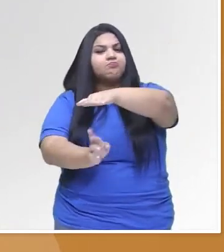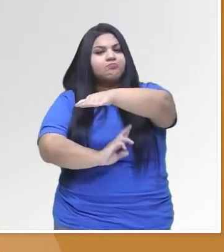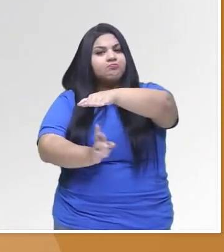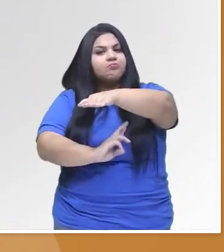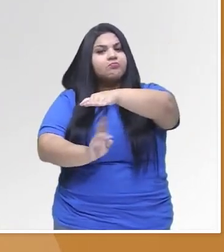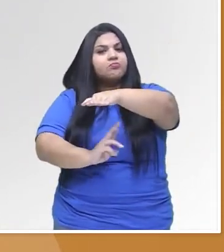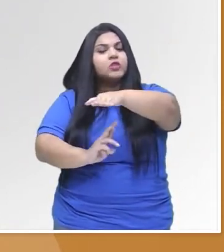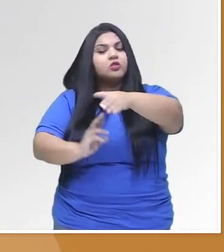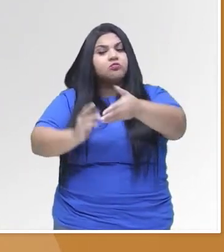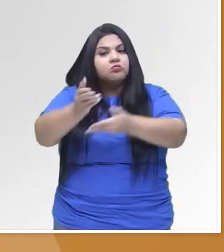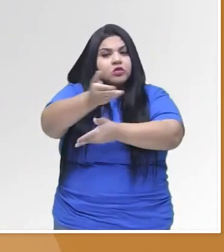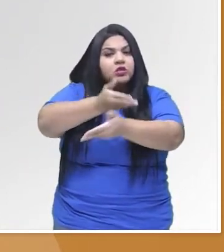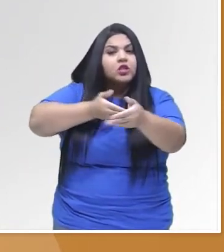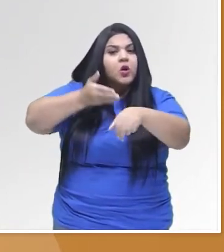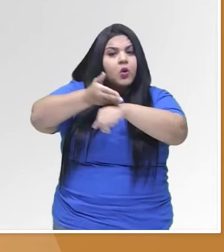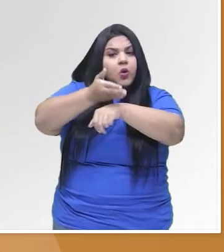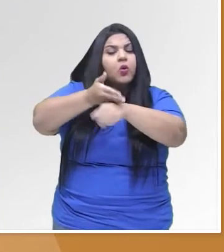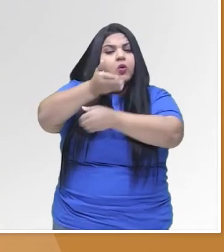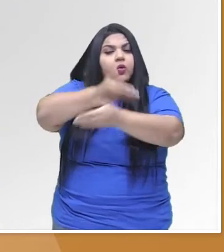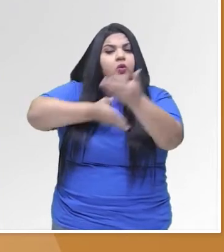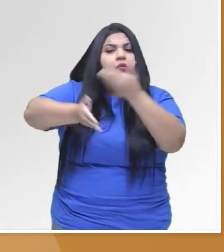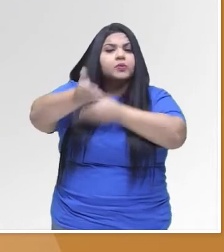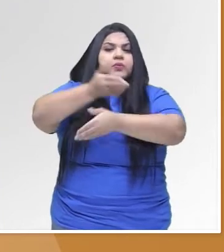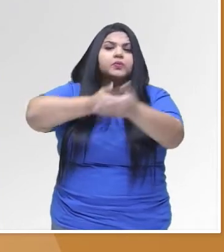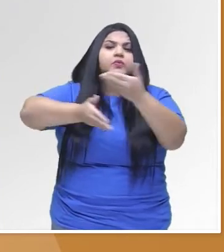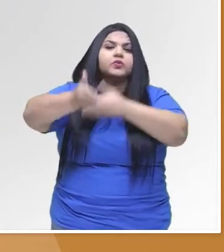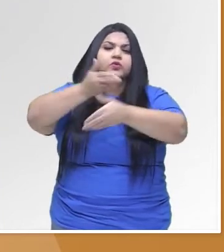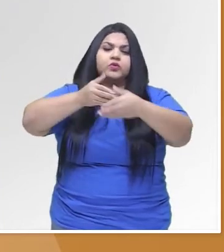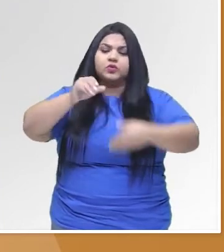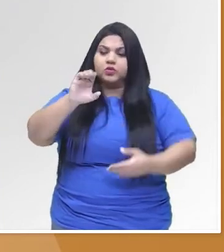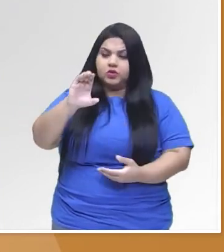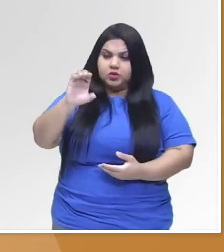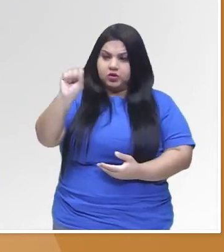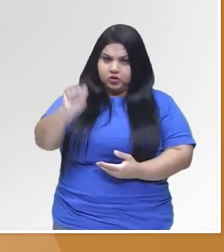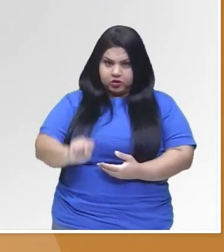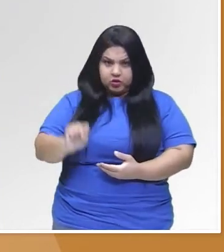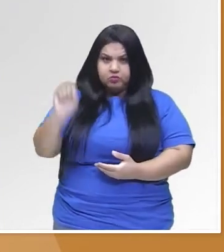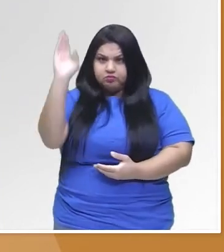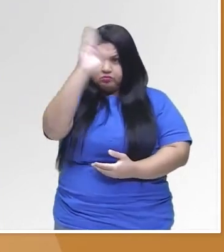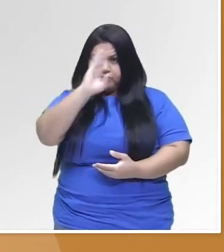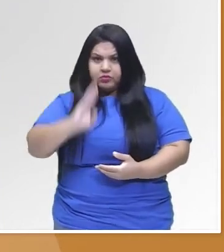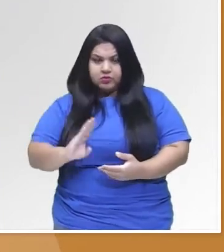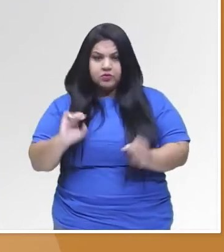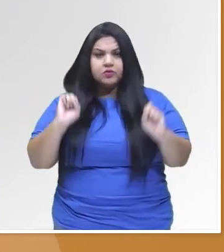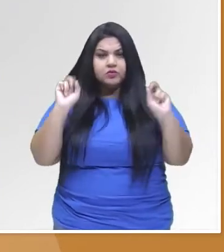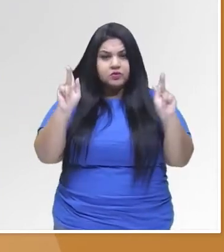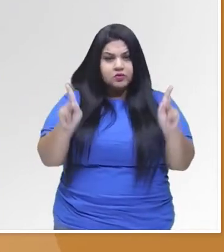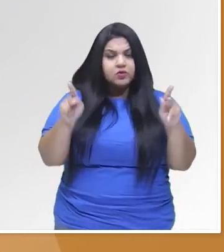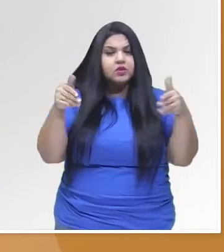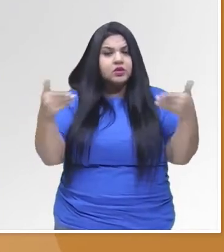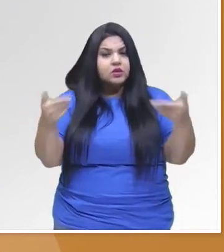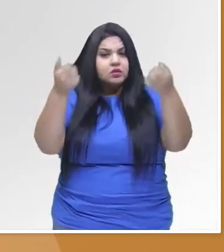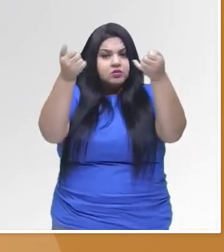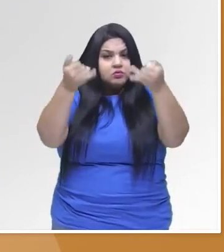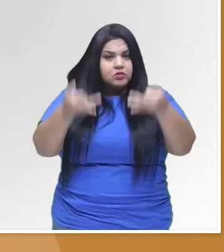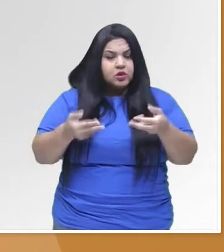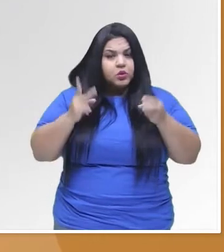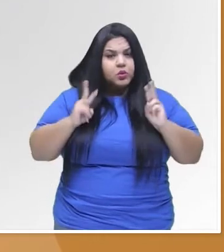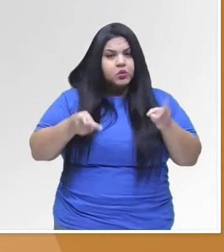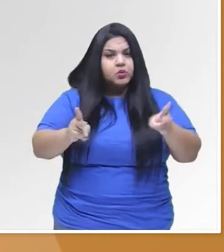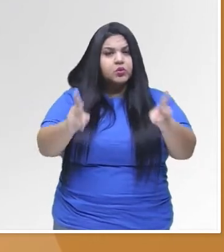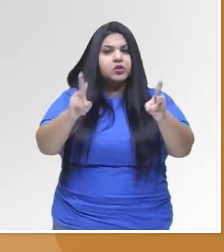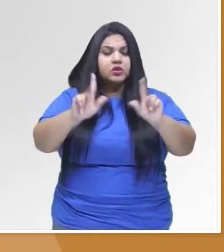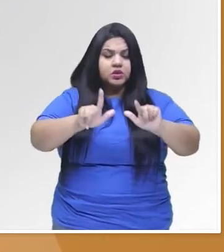vão partir para a região Centro-Sul do Brasil, tá bom? Então, falando ainda mais sobre